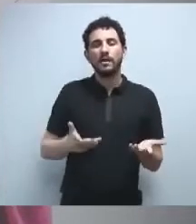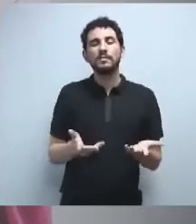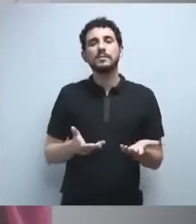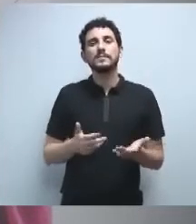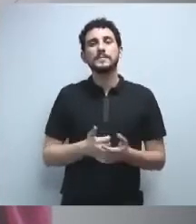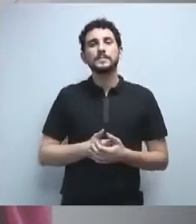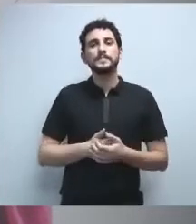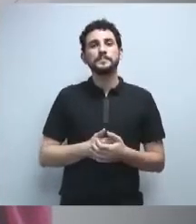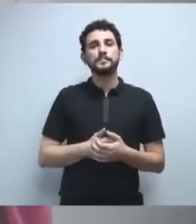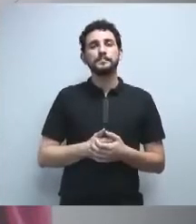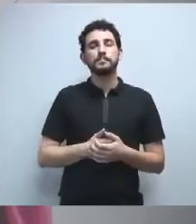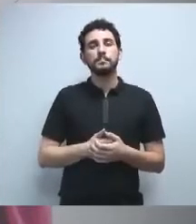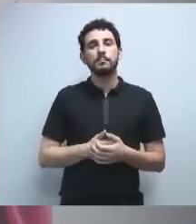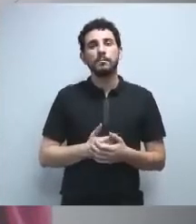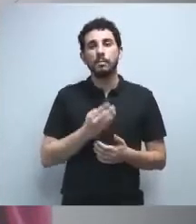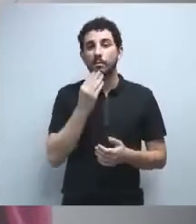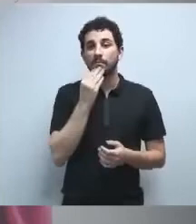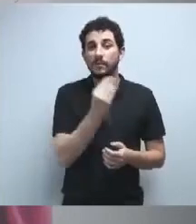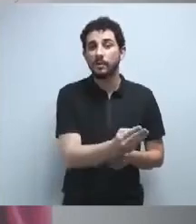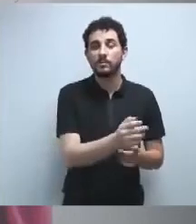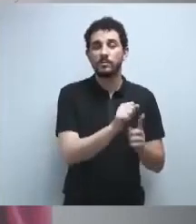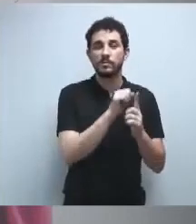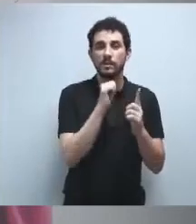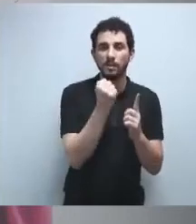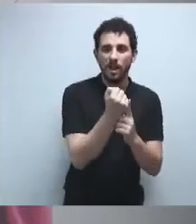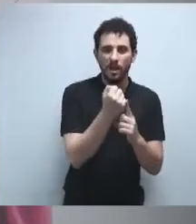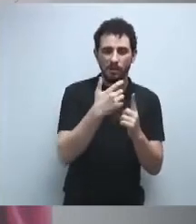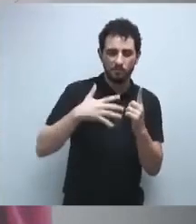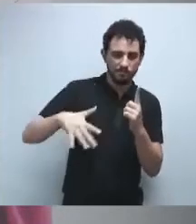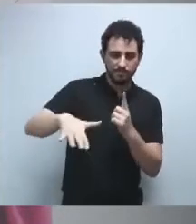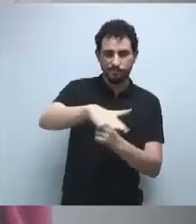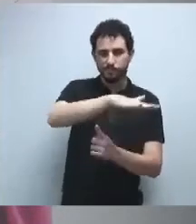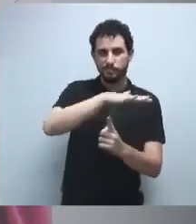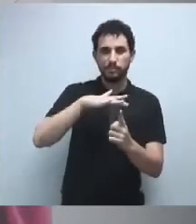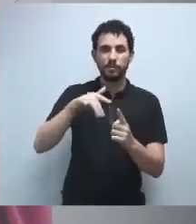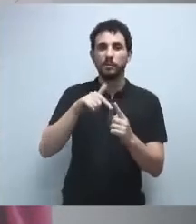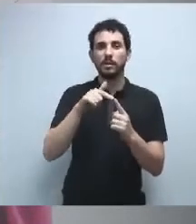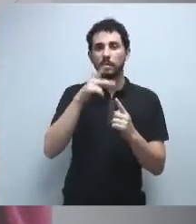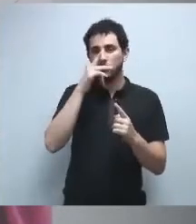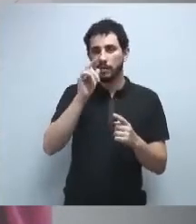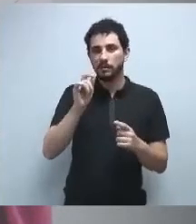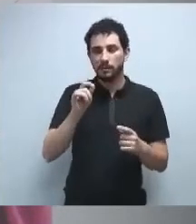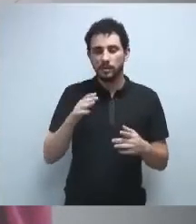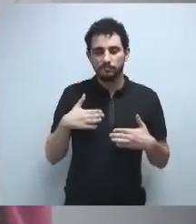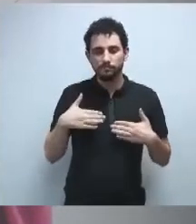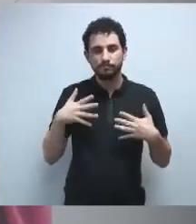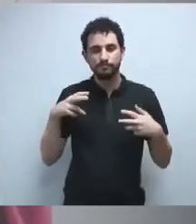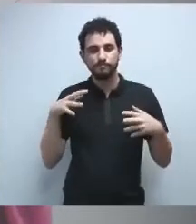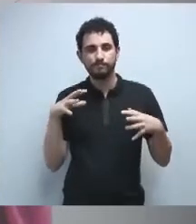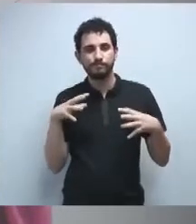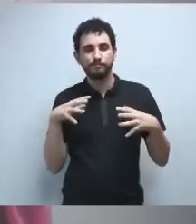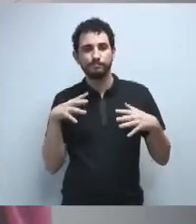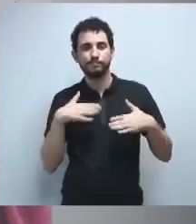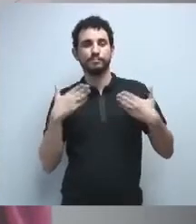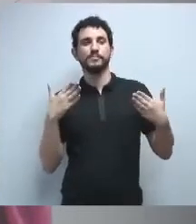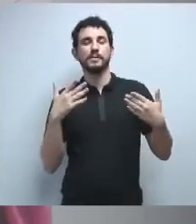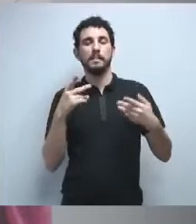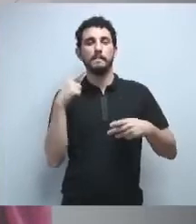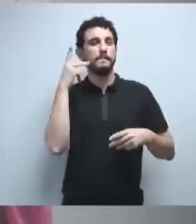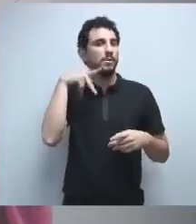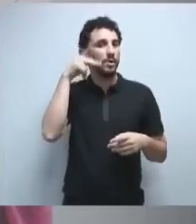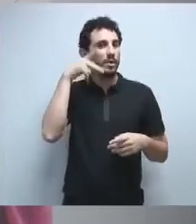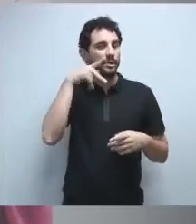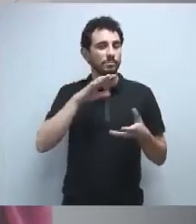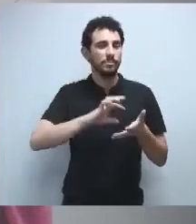do defesa da sociedade como um todo ela se choca com a atividade político partidária que na